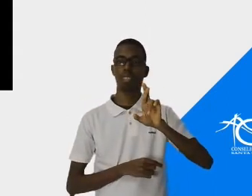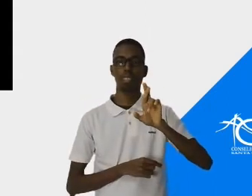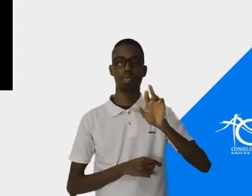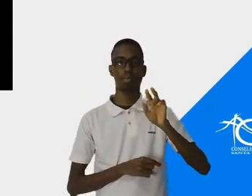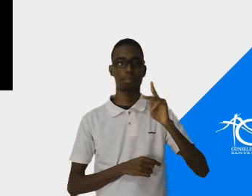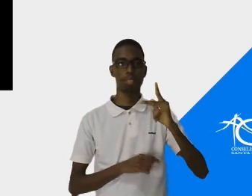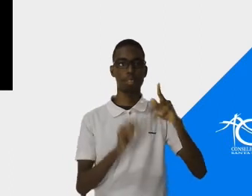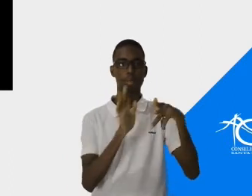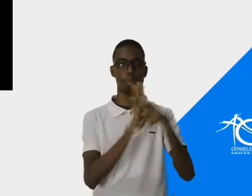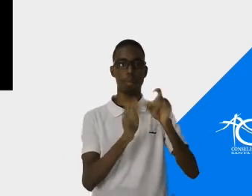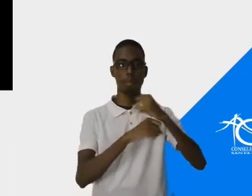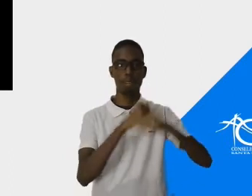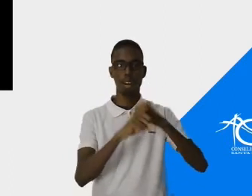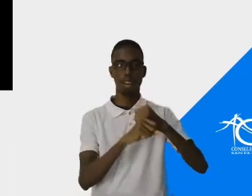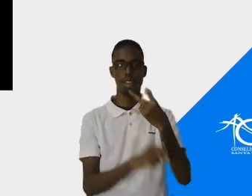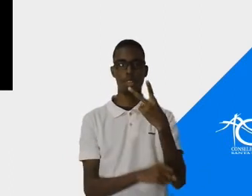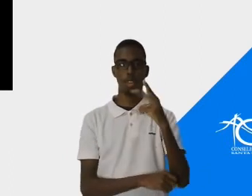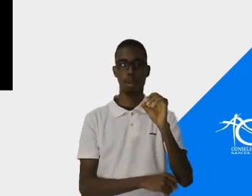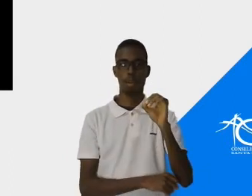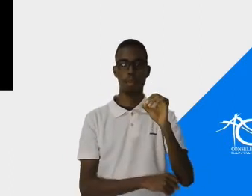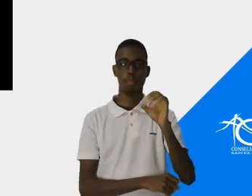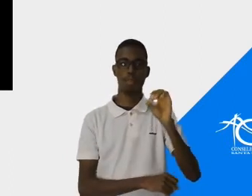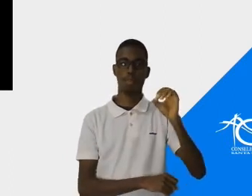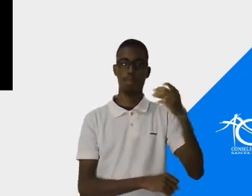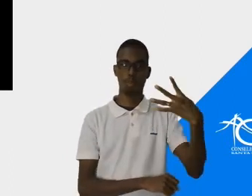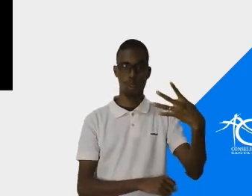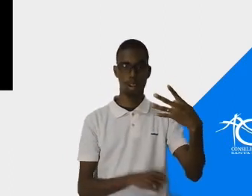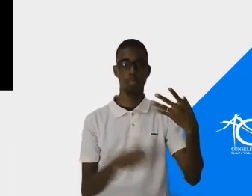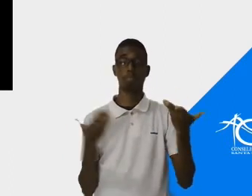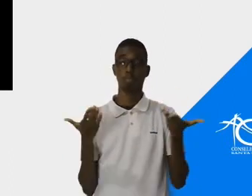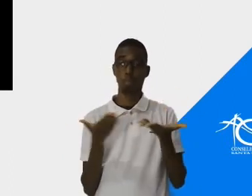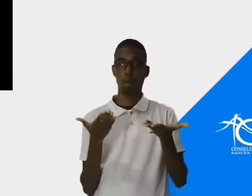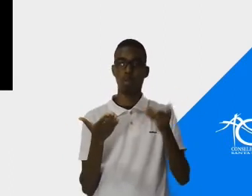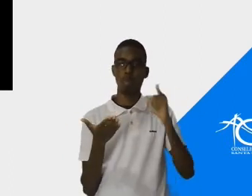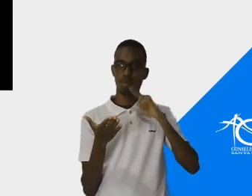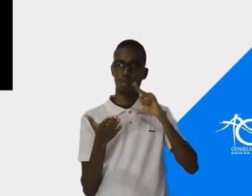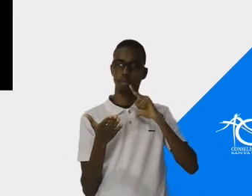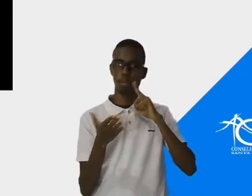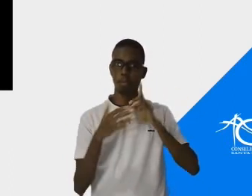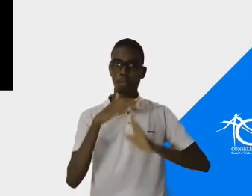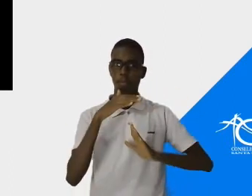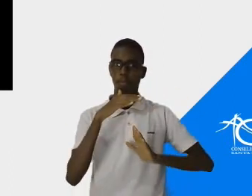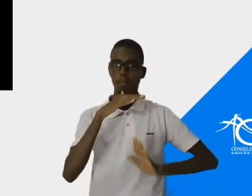no âmbito hospitalar, é tida como alta complexidade.